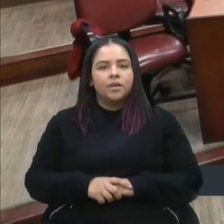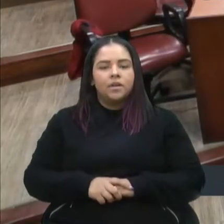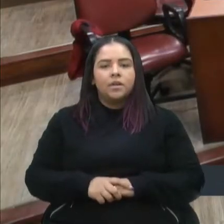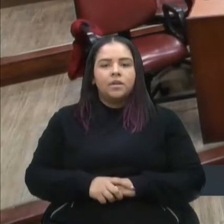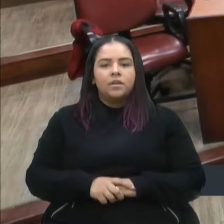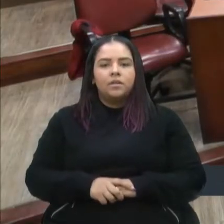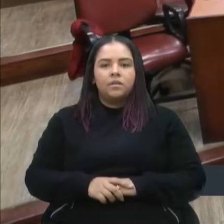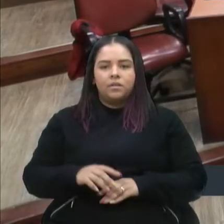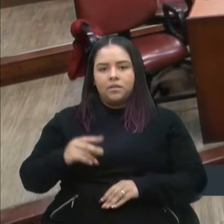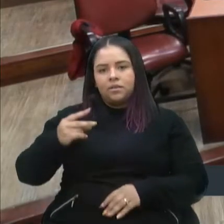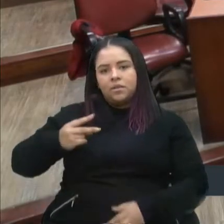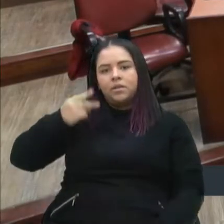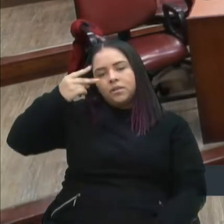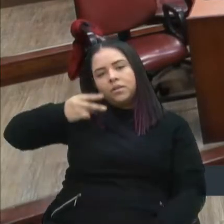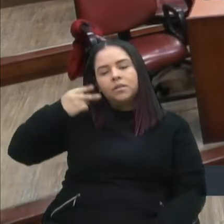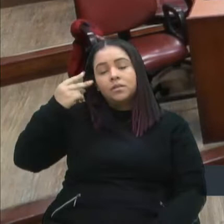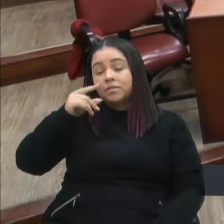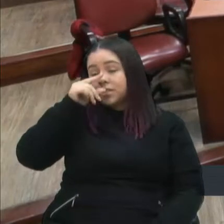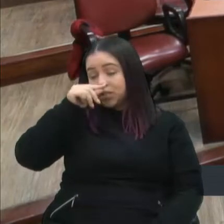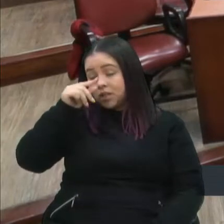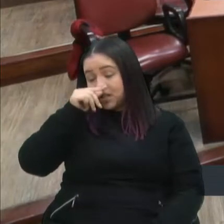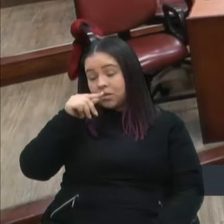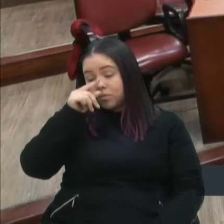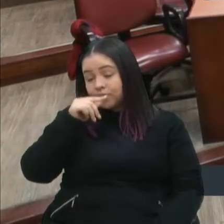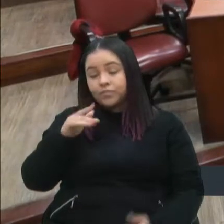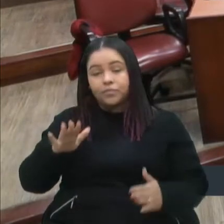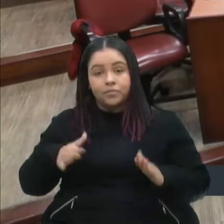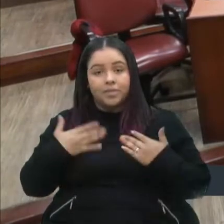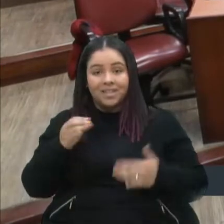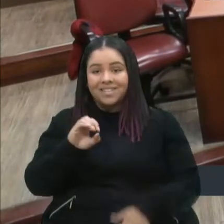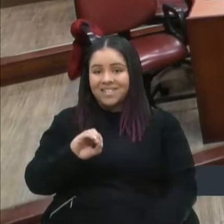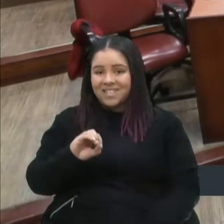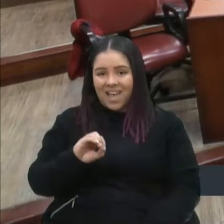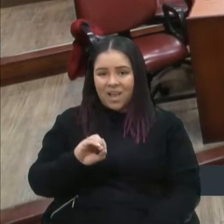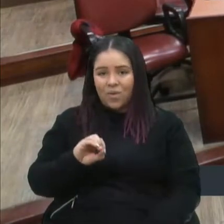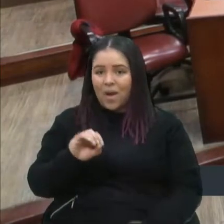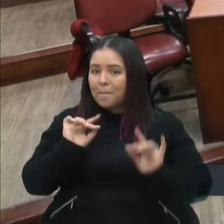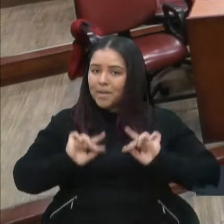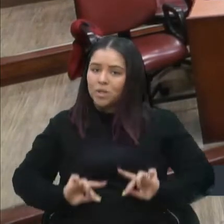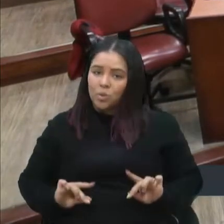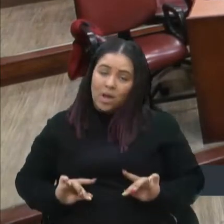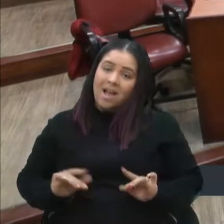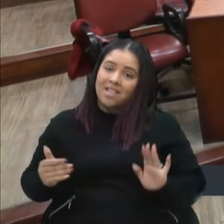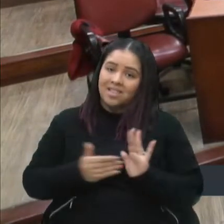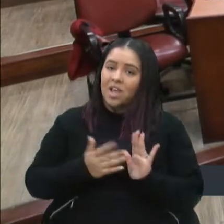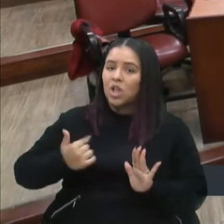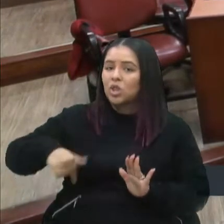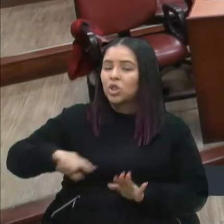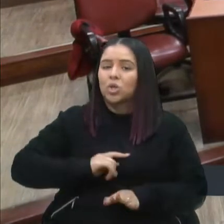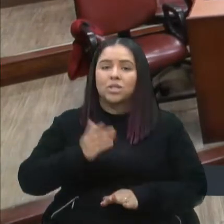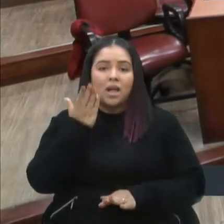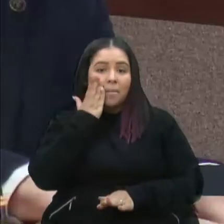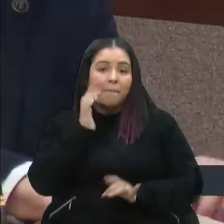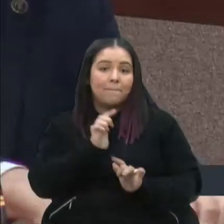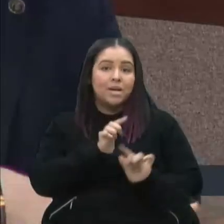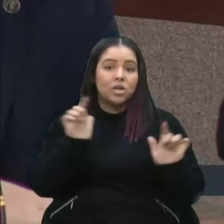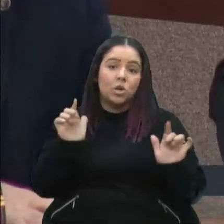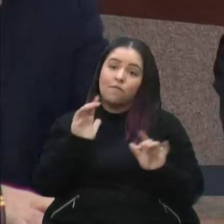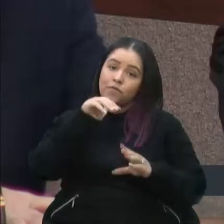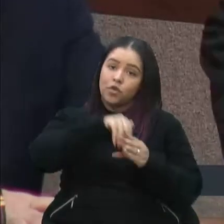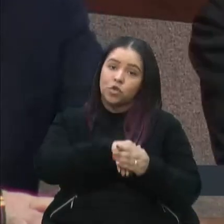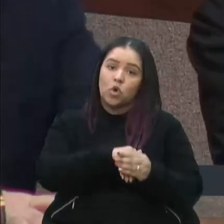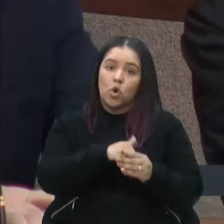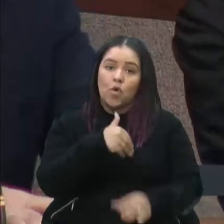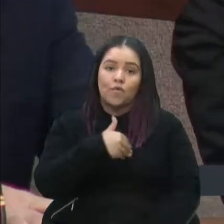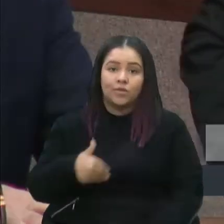Vereador Fantinel, surpresa zero, né? As pessoas, pelo menos até onde a gente sabe, a maioria votou num governo que não